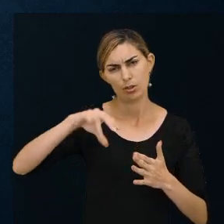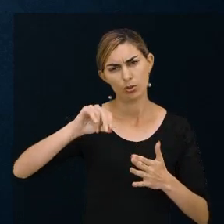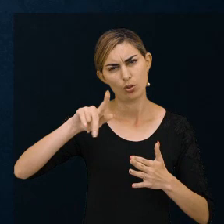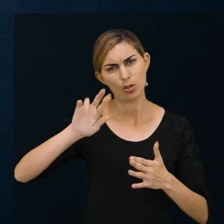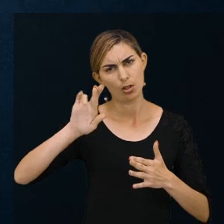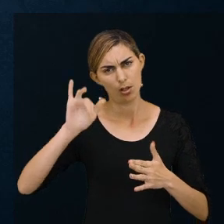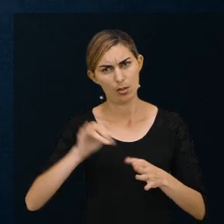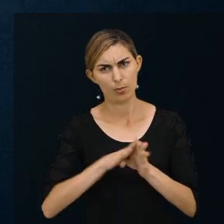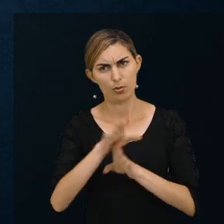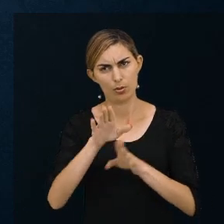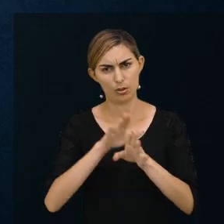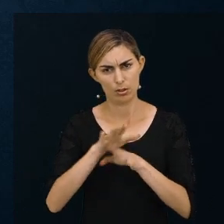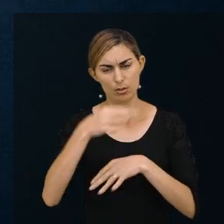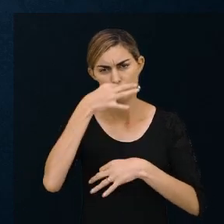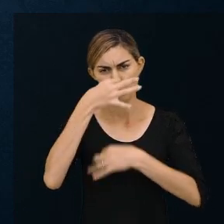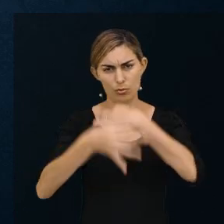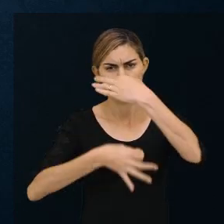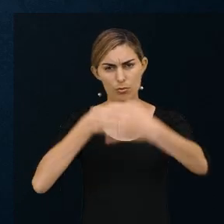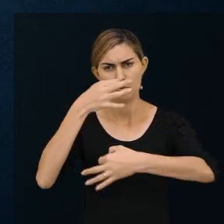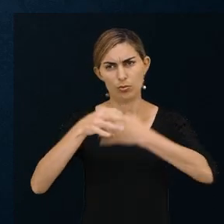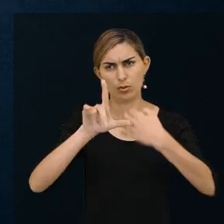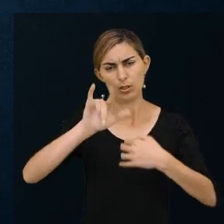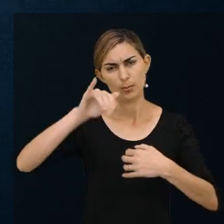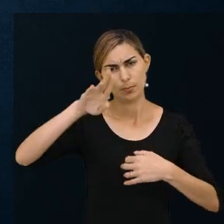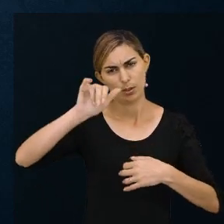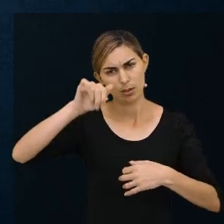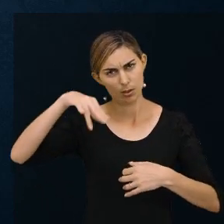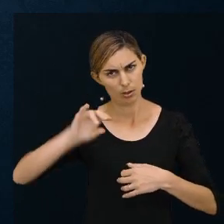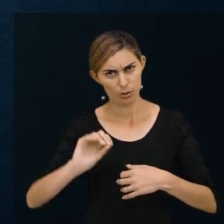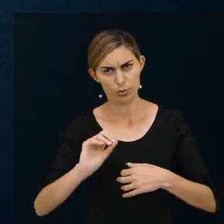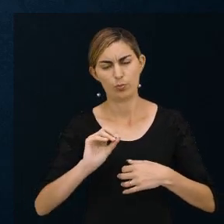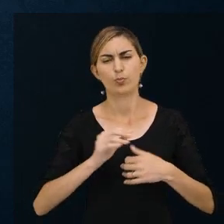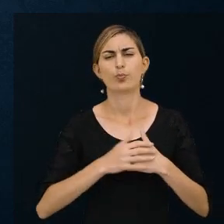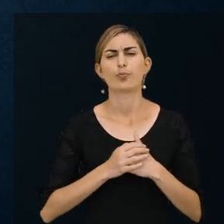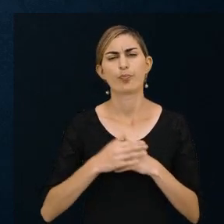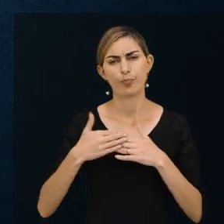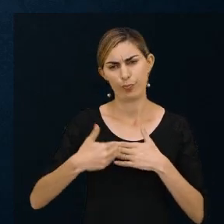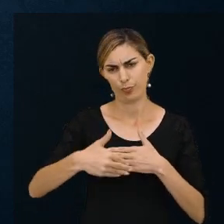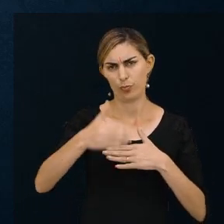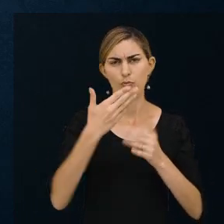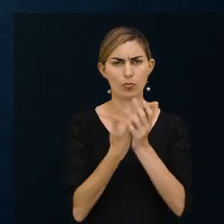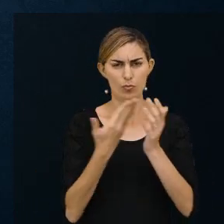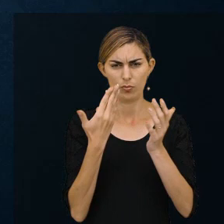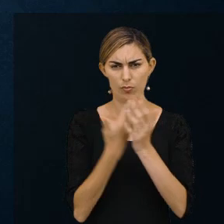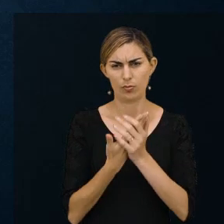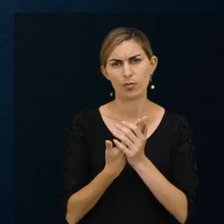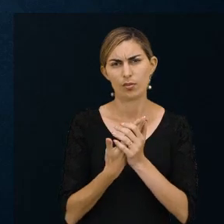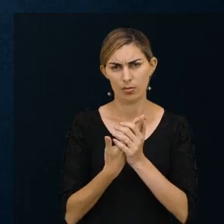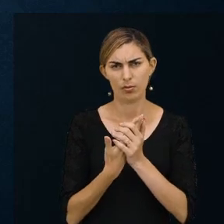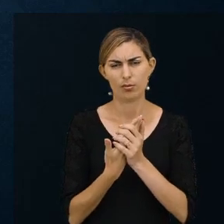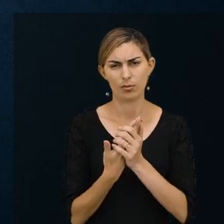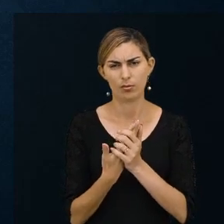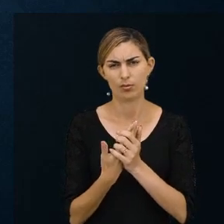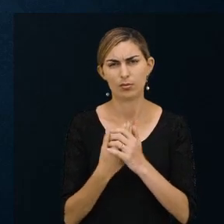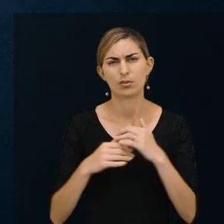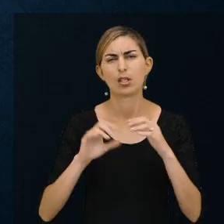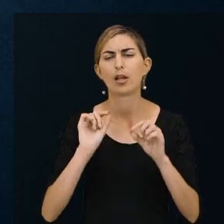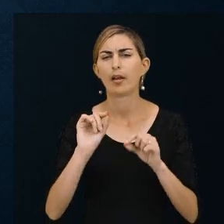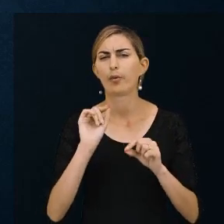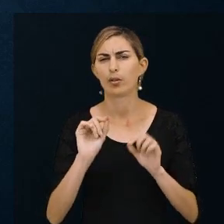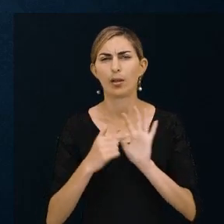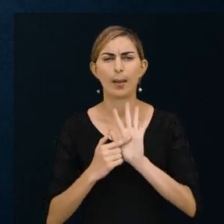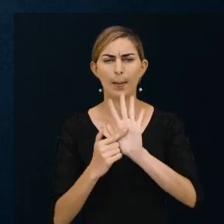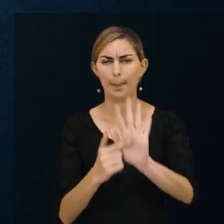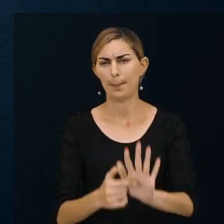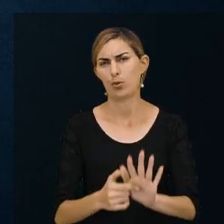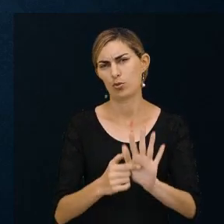organograma orientado, sugerido pelo Libânio, né, pelo estudioso, educador Libânio, que